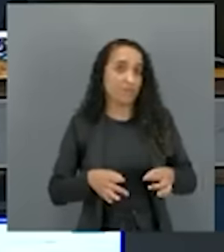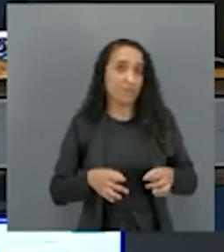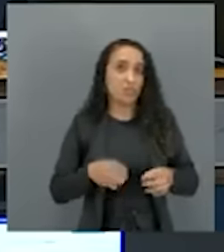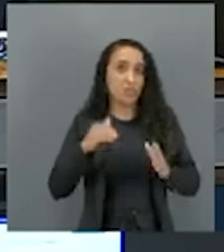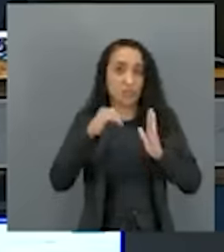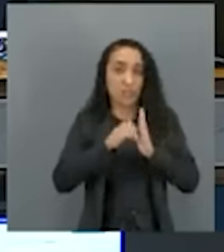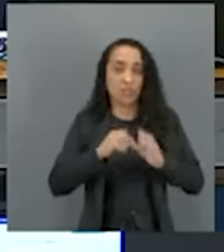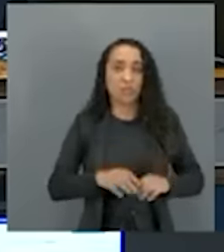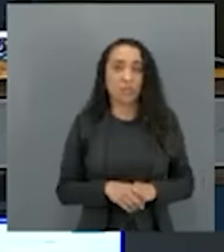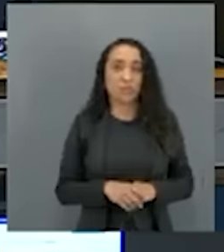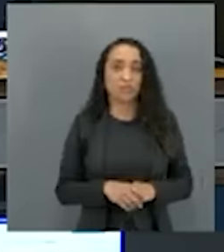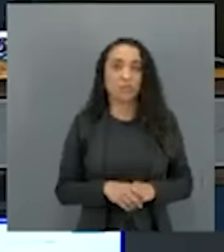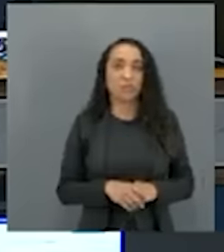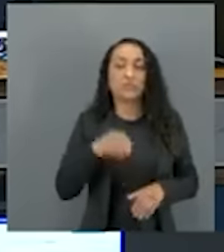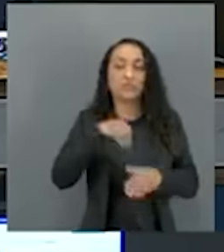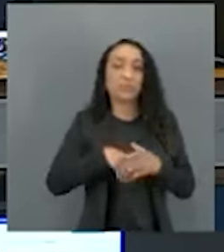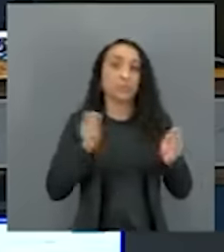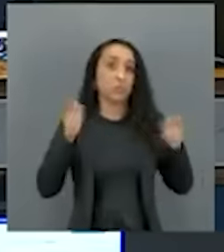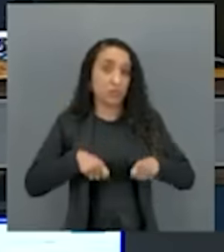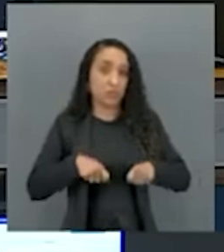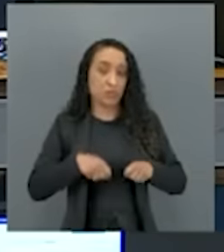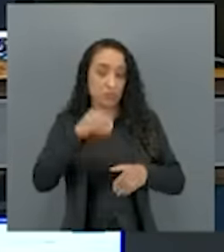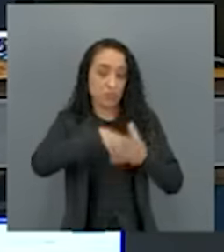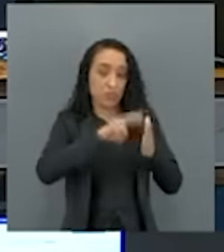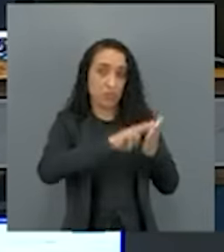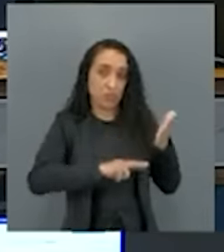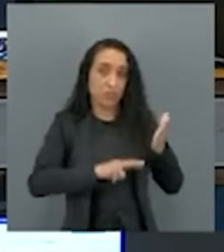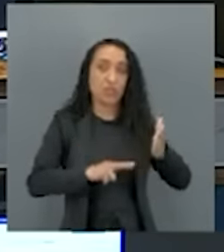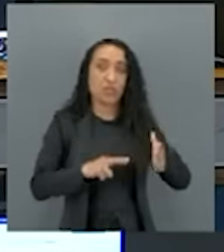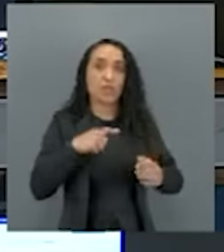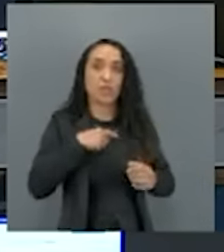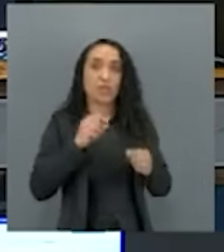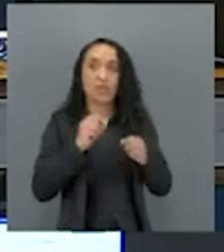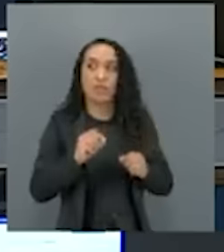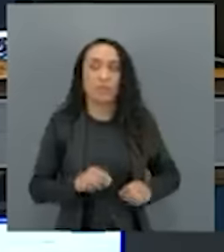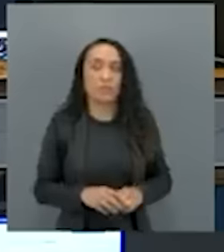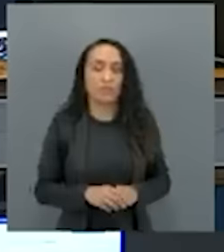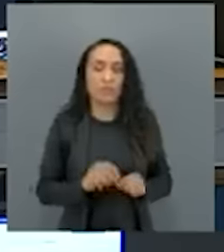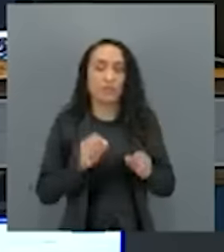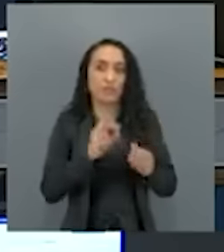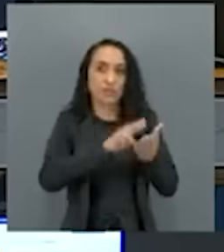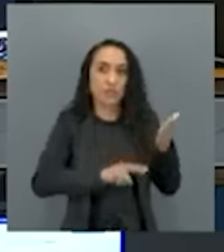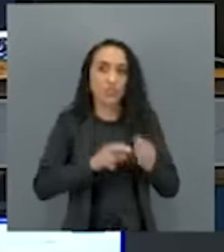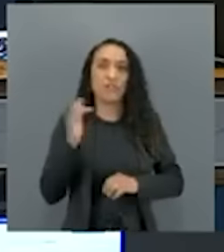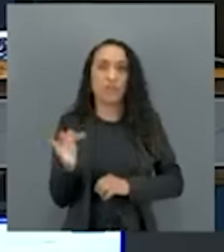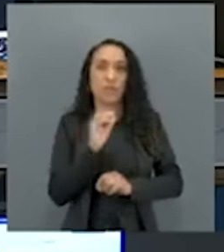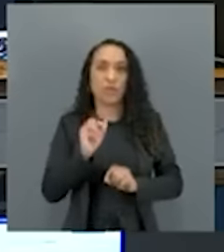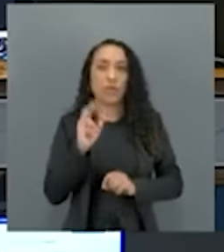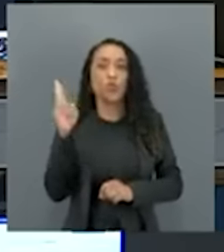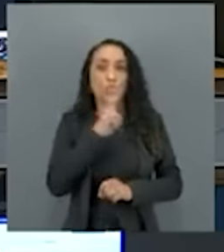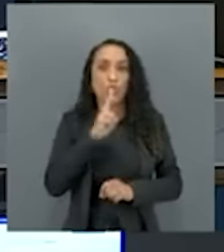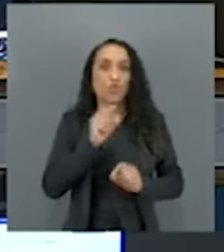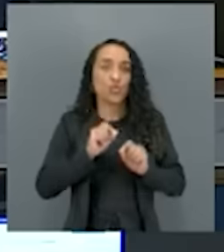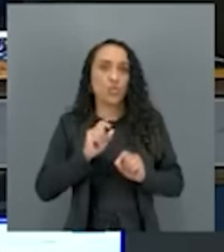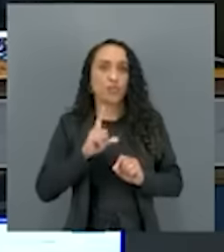Senado Federal dentro do que é permitido pelo Regimento faço o requerimento verbal a vossa excelência de urgência